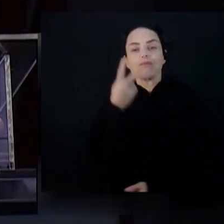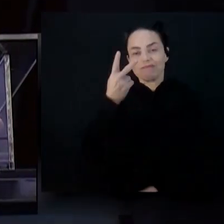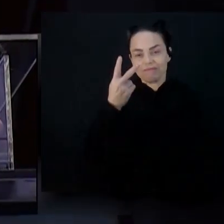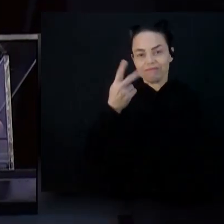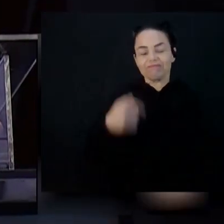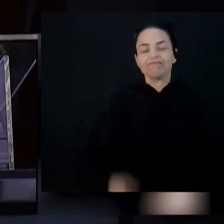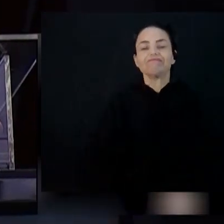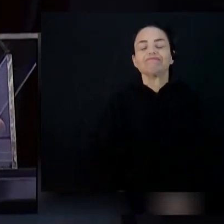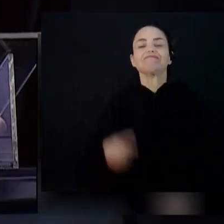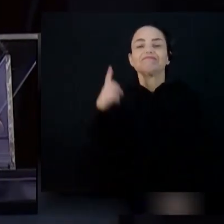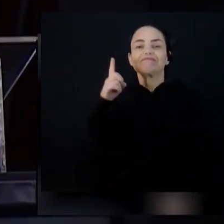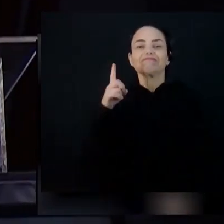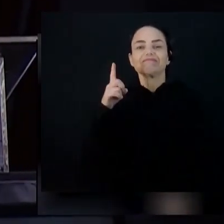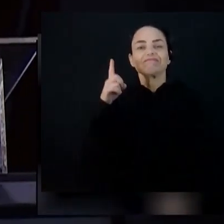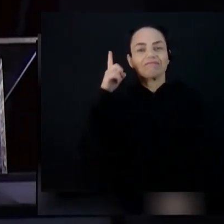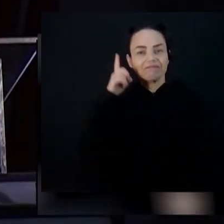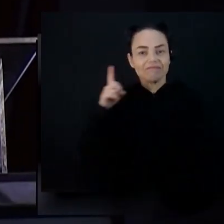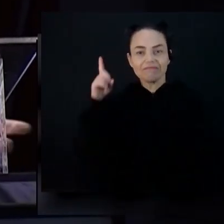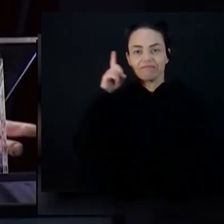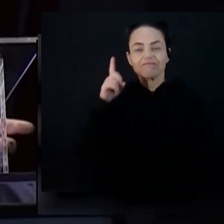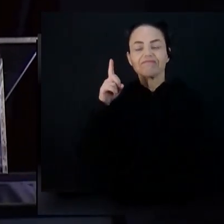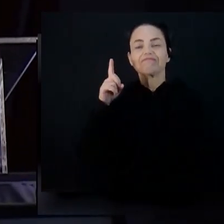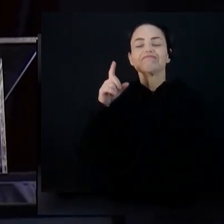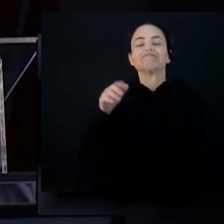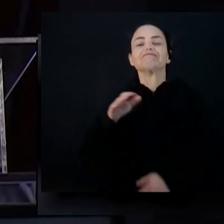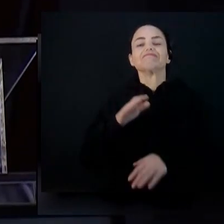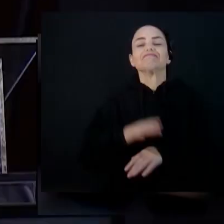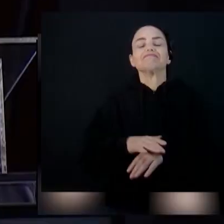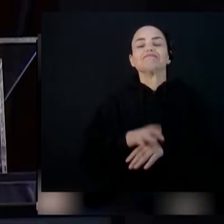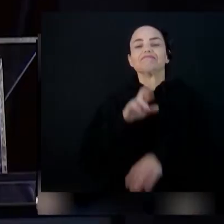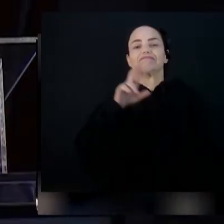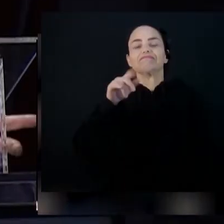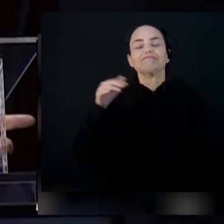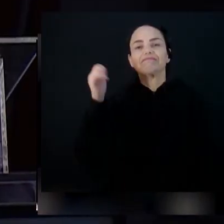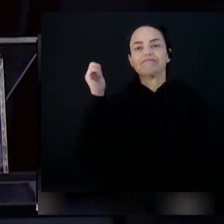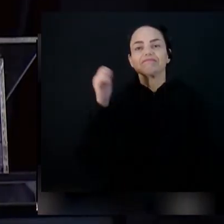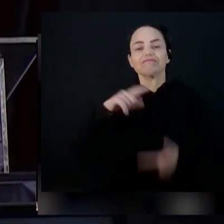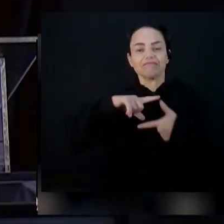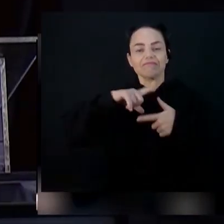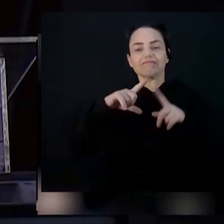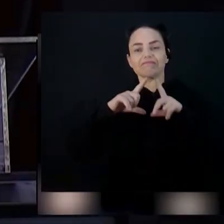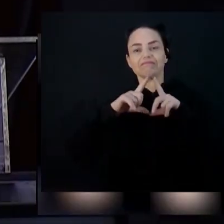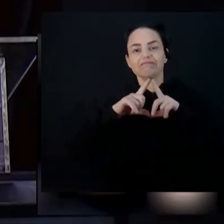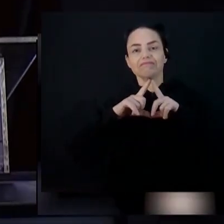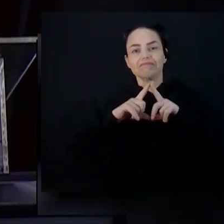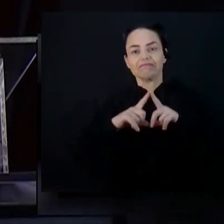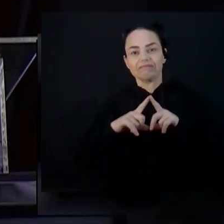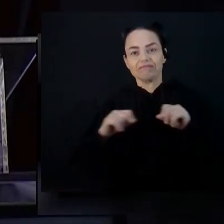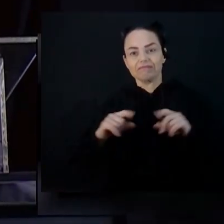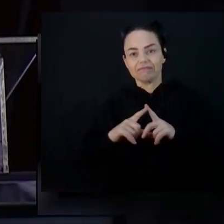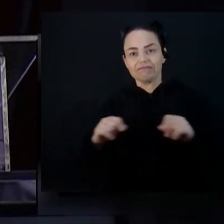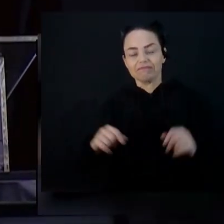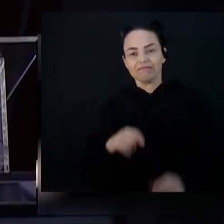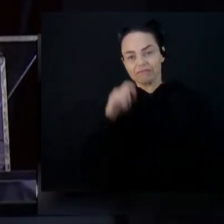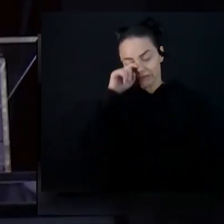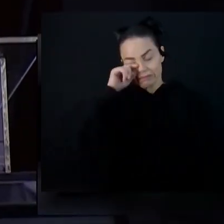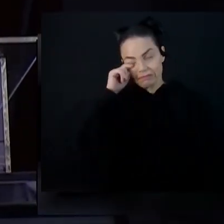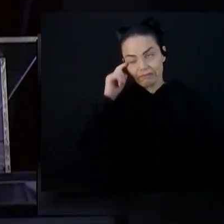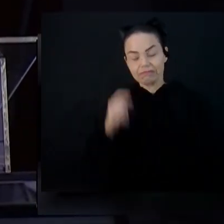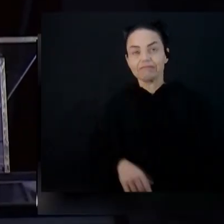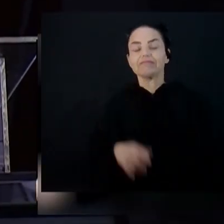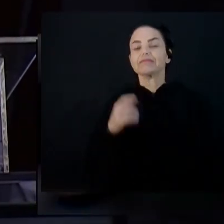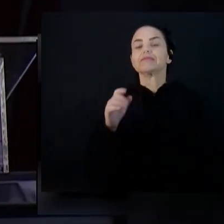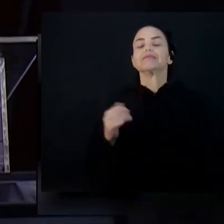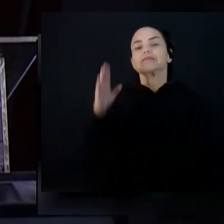deputado representando em Brasília, especialmente a cidade de Campinas. Eu fui votado em 580 municípios, mas